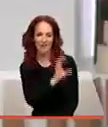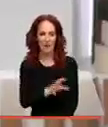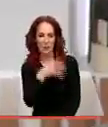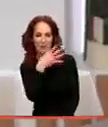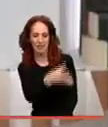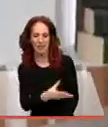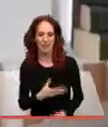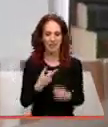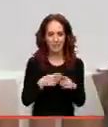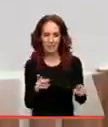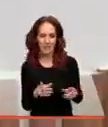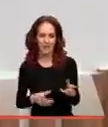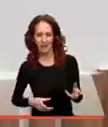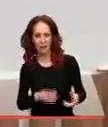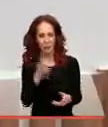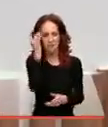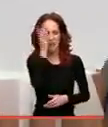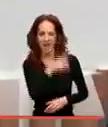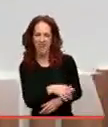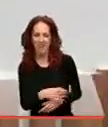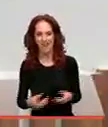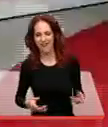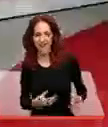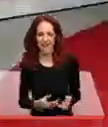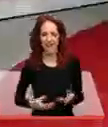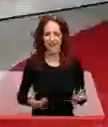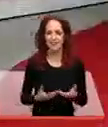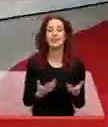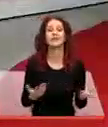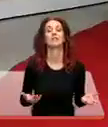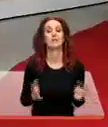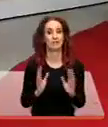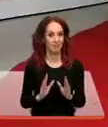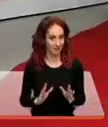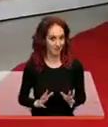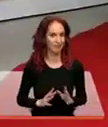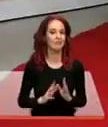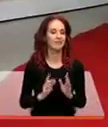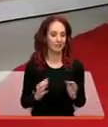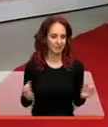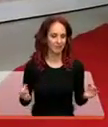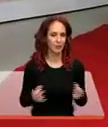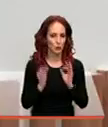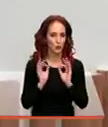é diferente esse e mostra em sobre a educação que